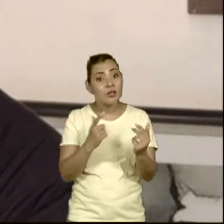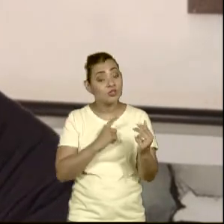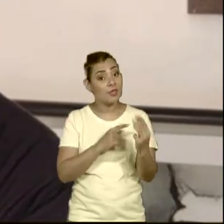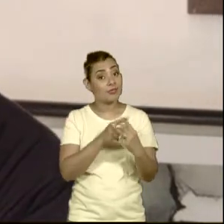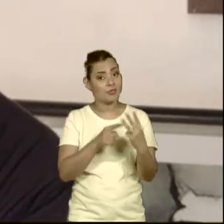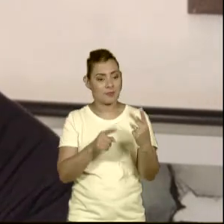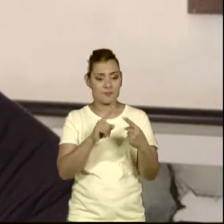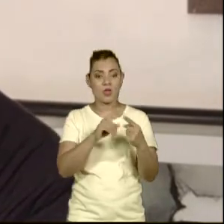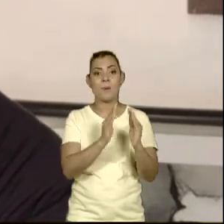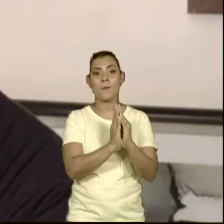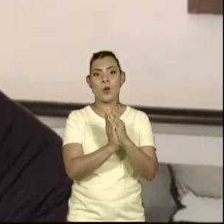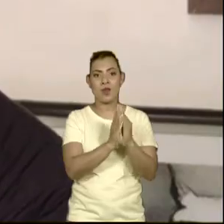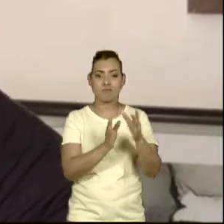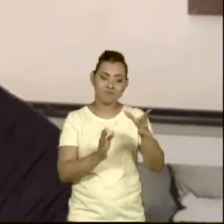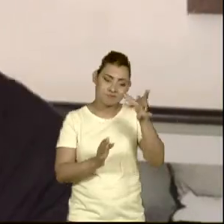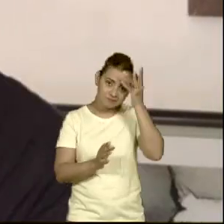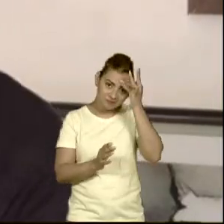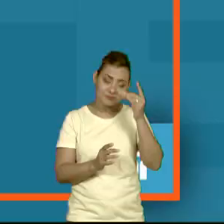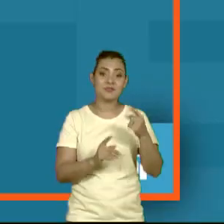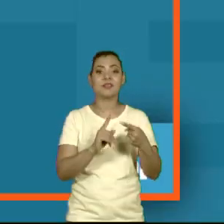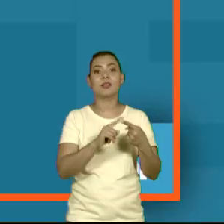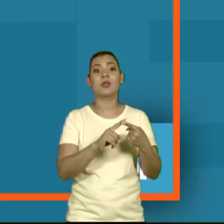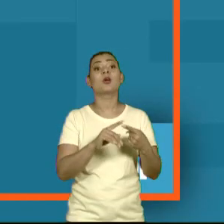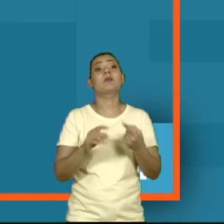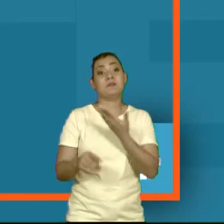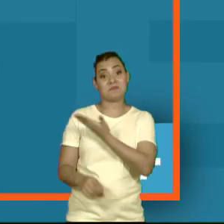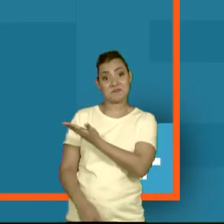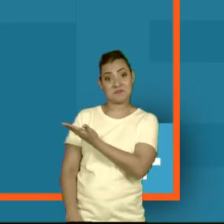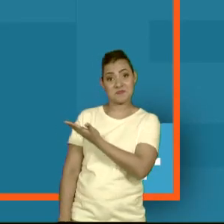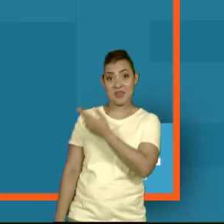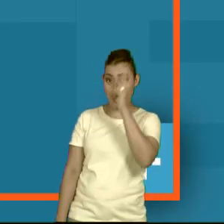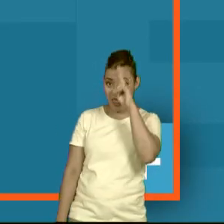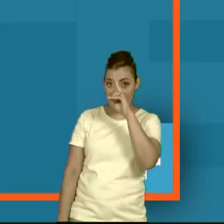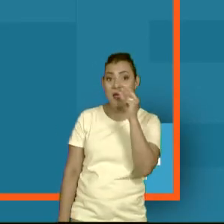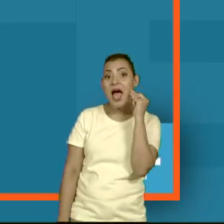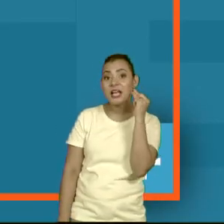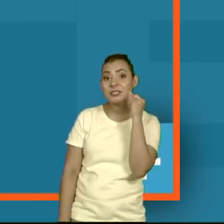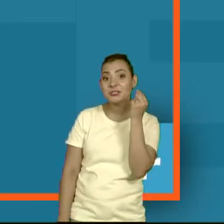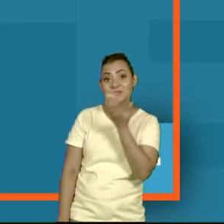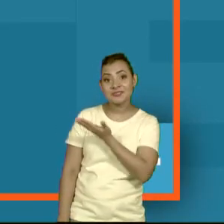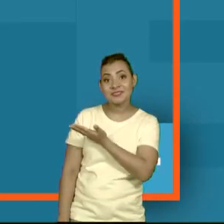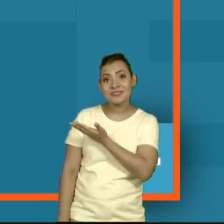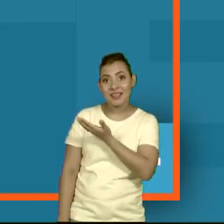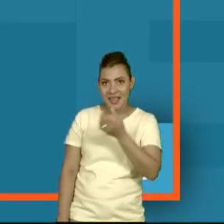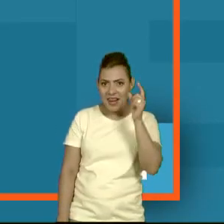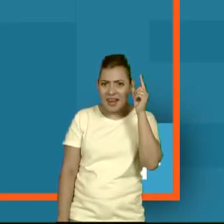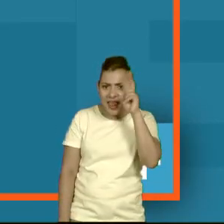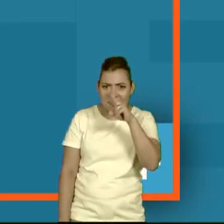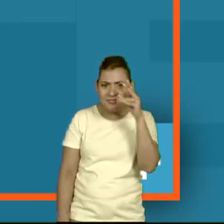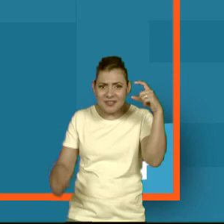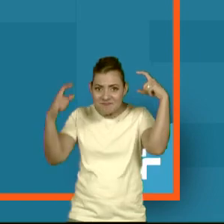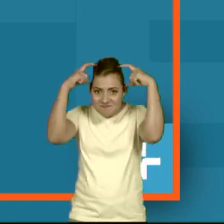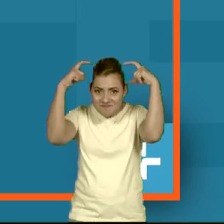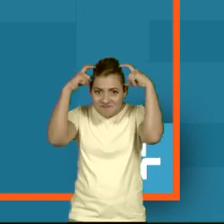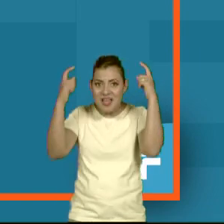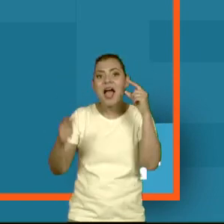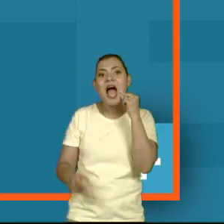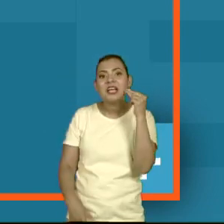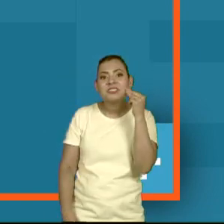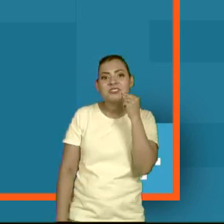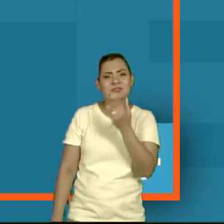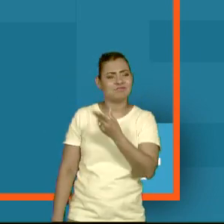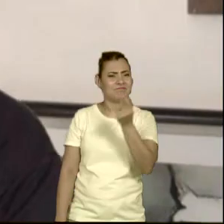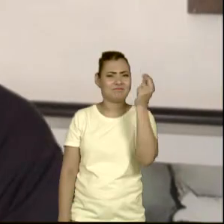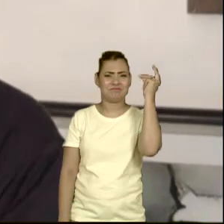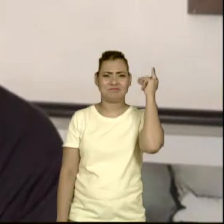três coisas, com bonecos muito marcantes. Uma era o Topodidio, que era um ratinho de corpo inteiro, mas esse era muito além da minha